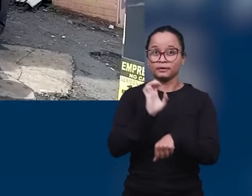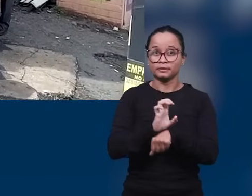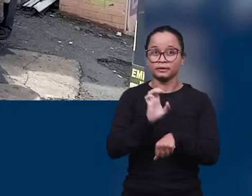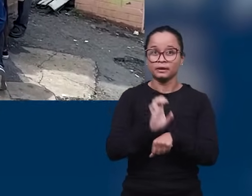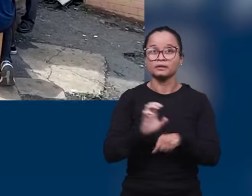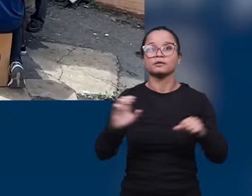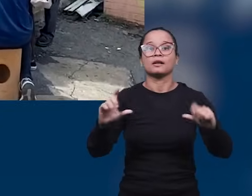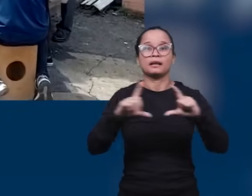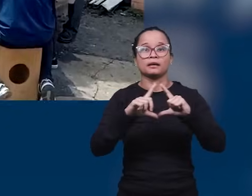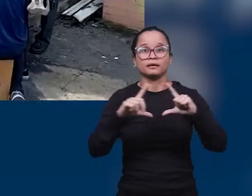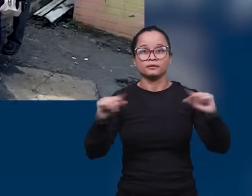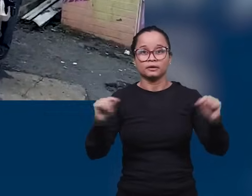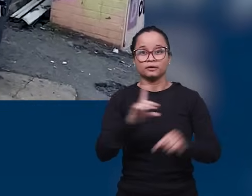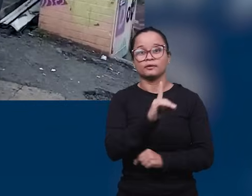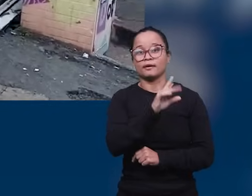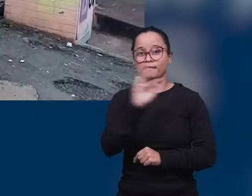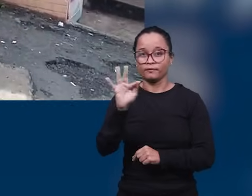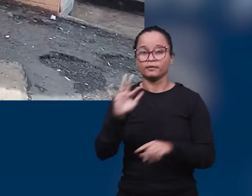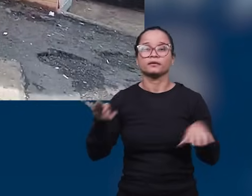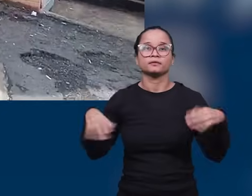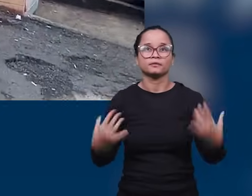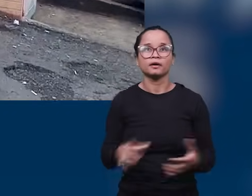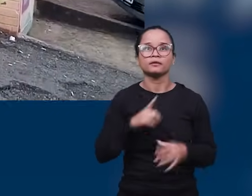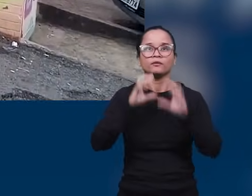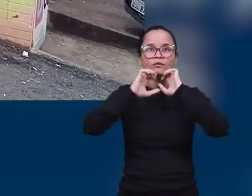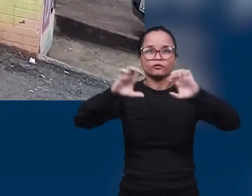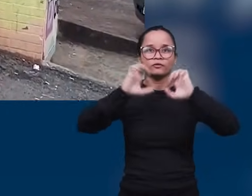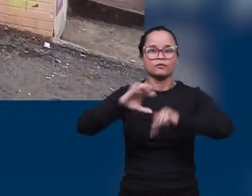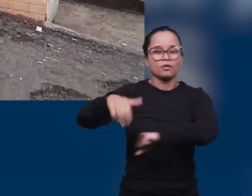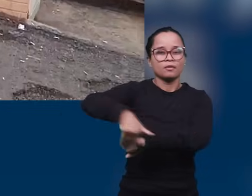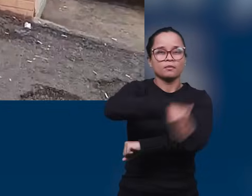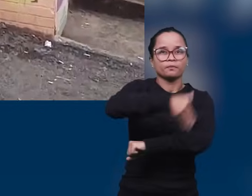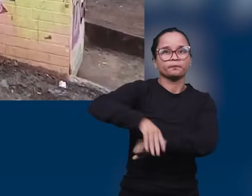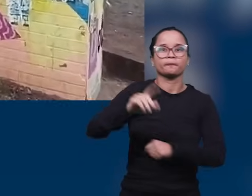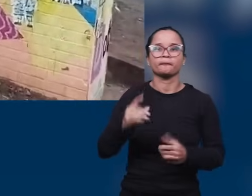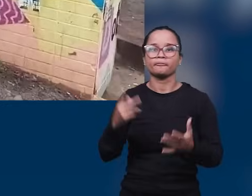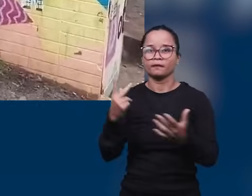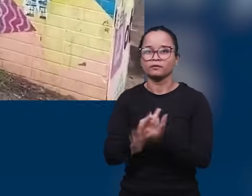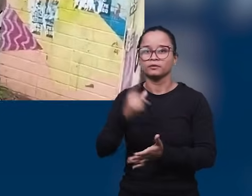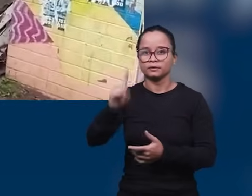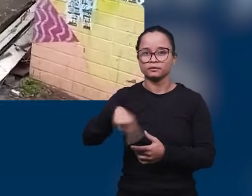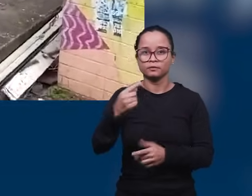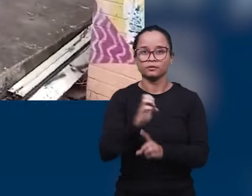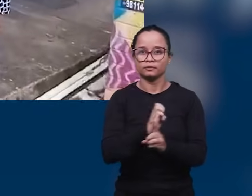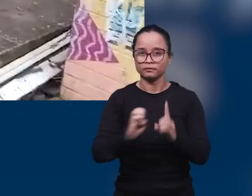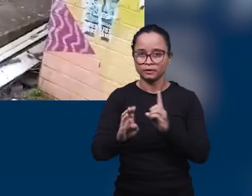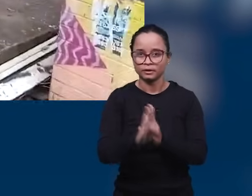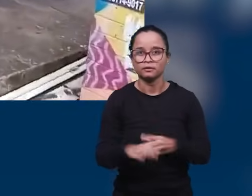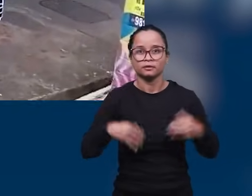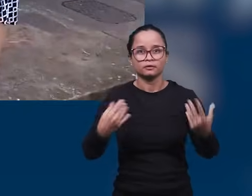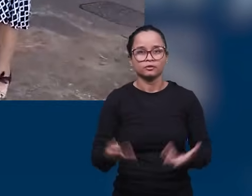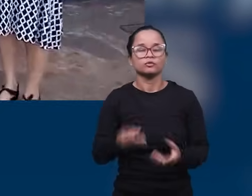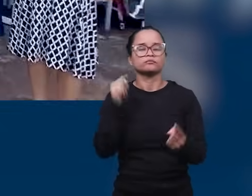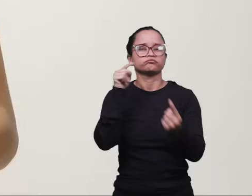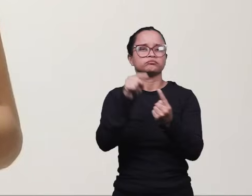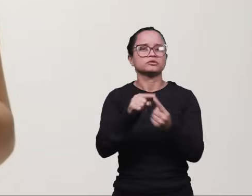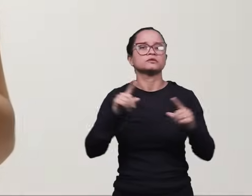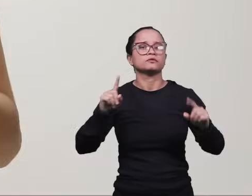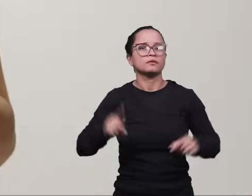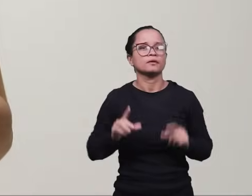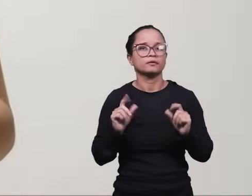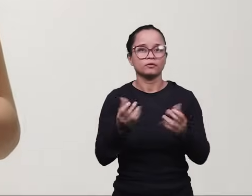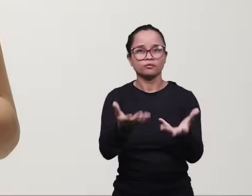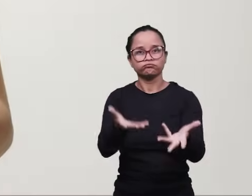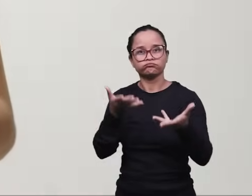Riacho, fundo 1, uma evangelização de rua que aconteceu após a EBD. O intuito da evangelização de